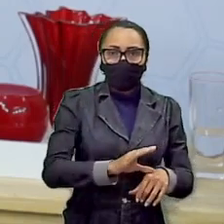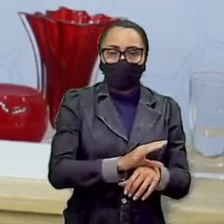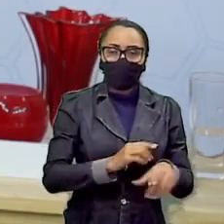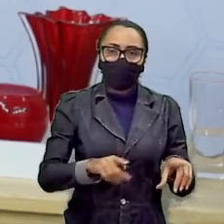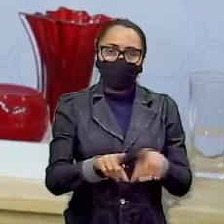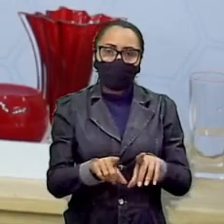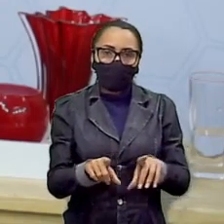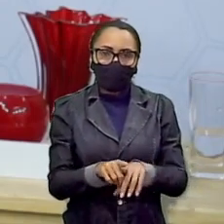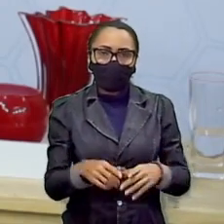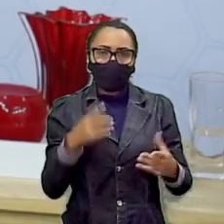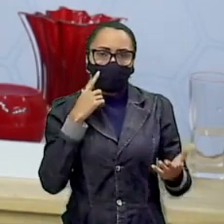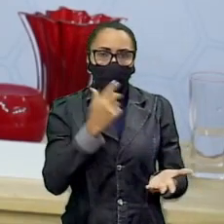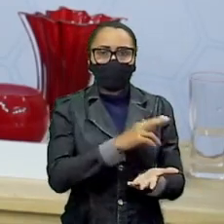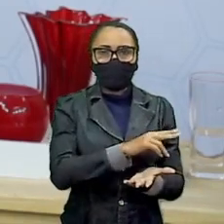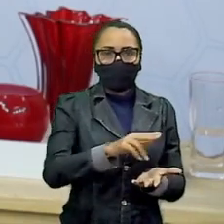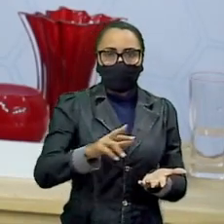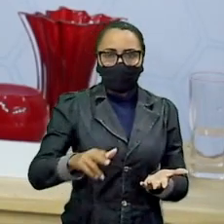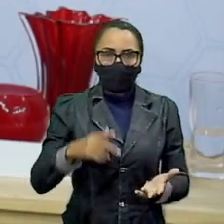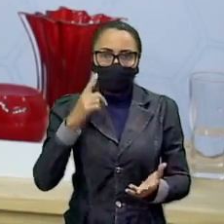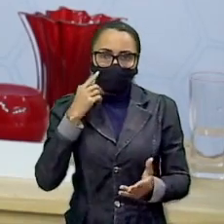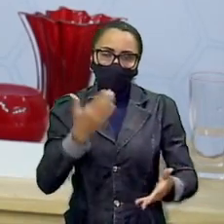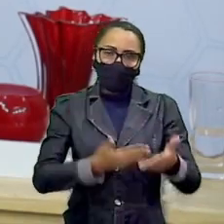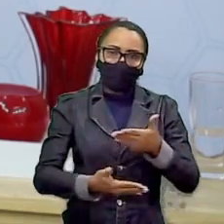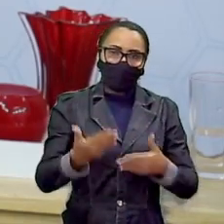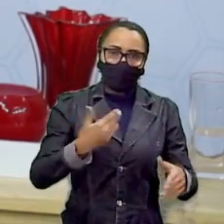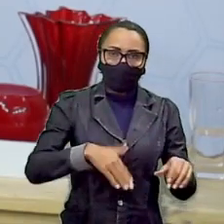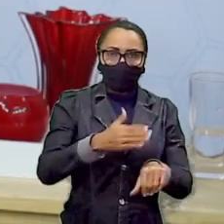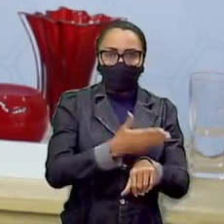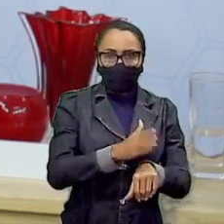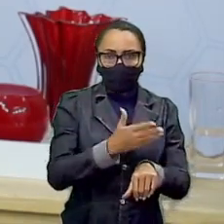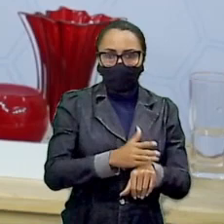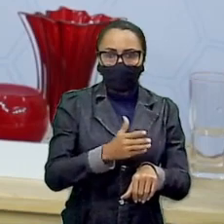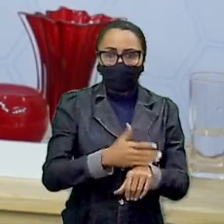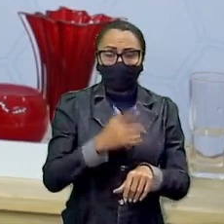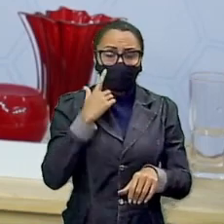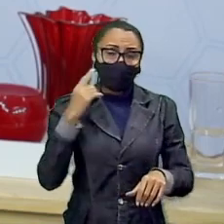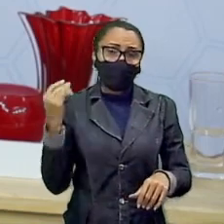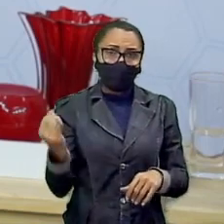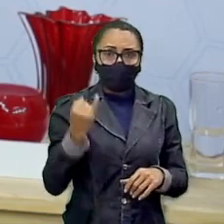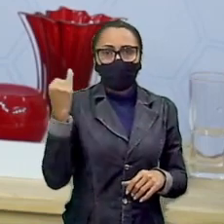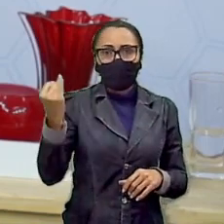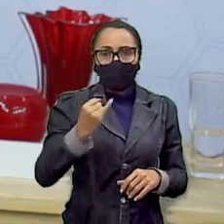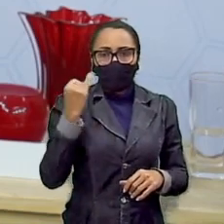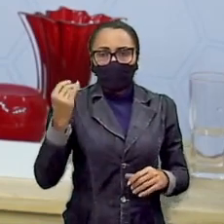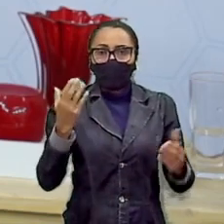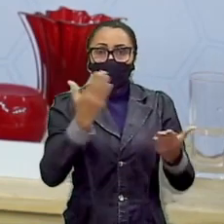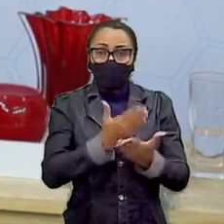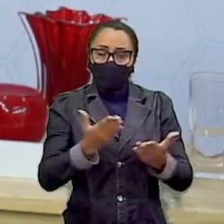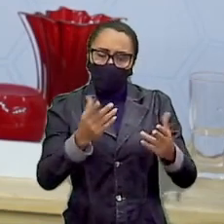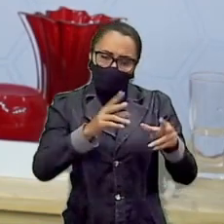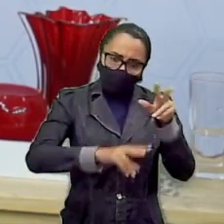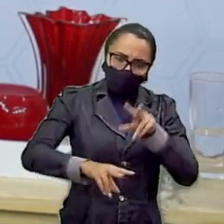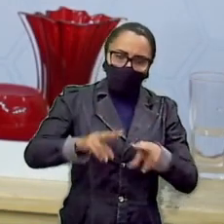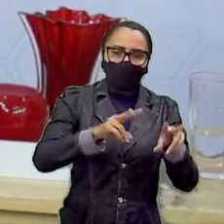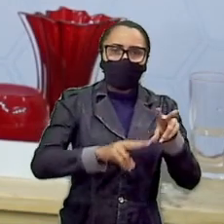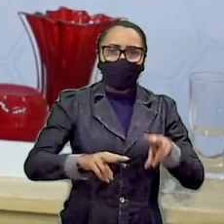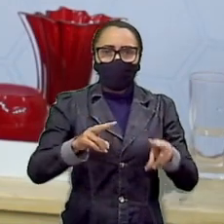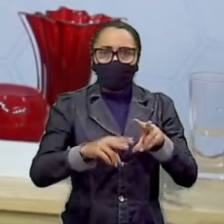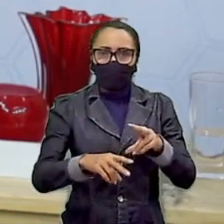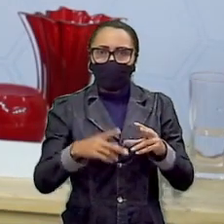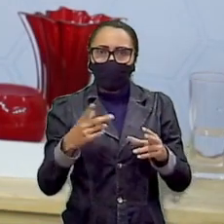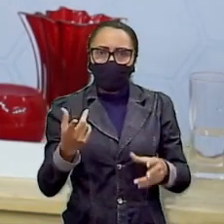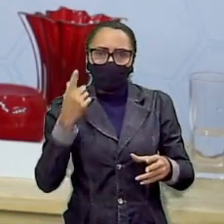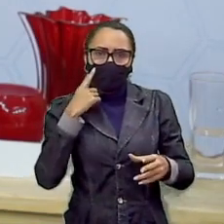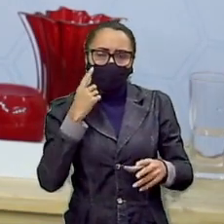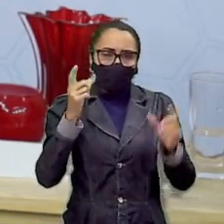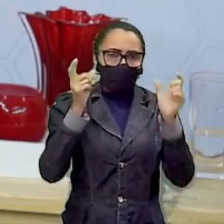também. Então, são várias modificações em relação a treinamento e é muito importante, né, vocês verificarem e atentarem,